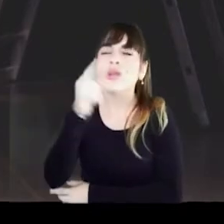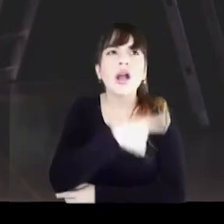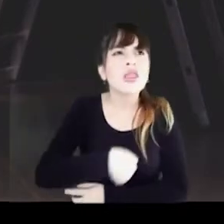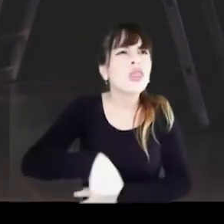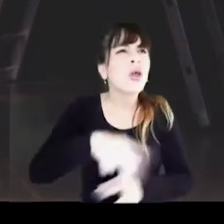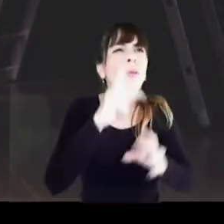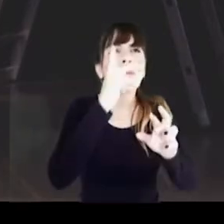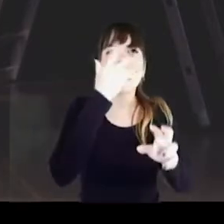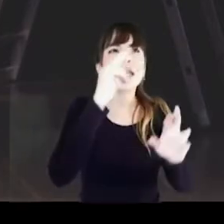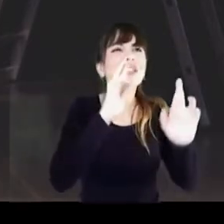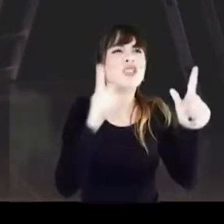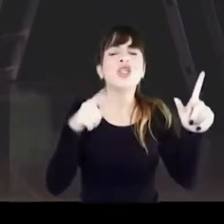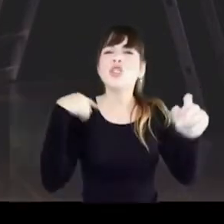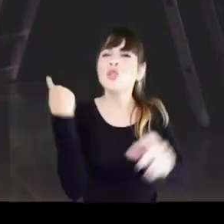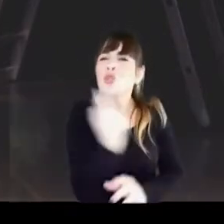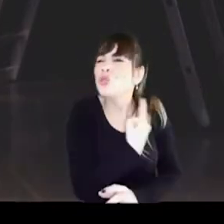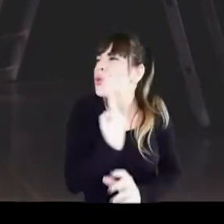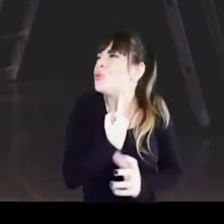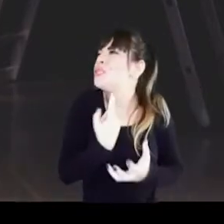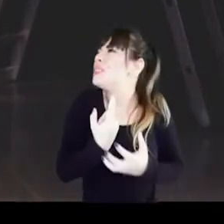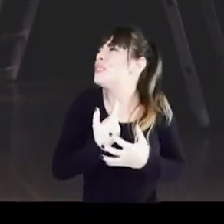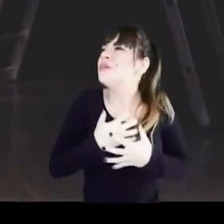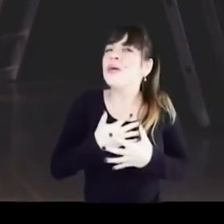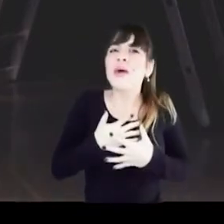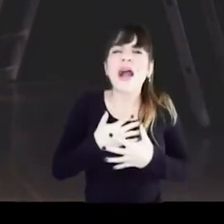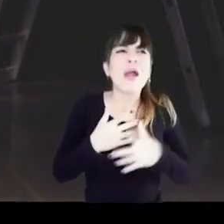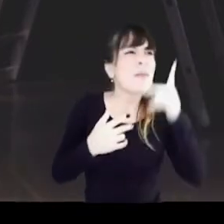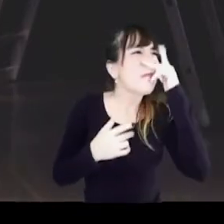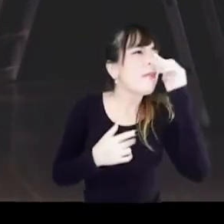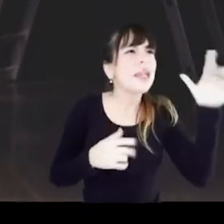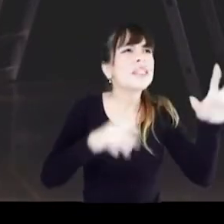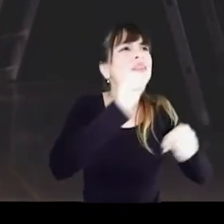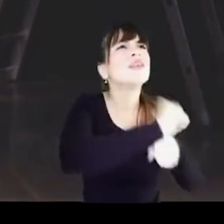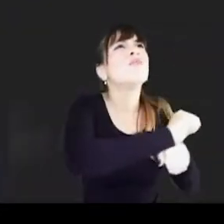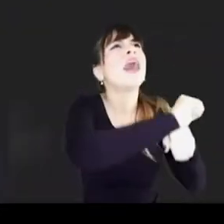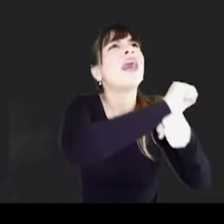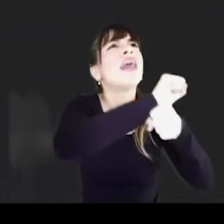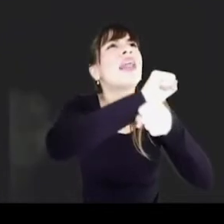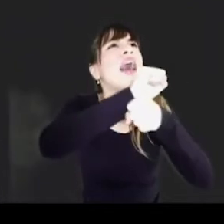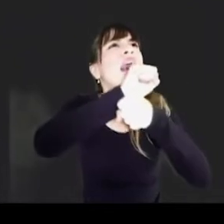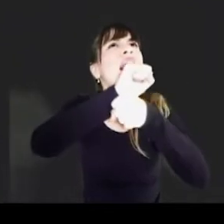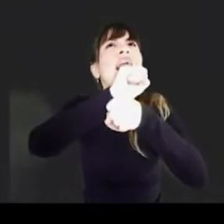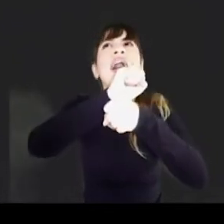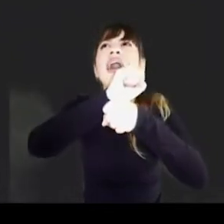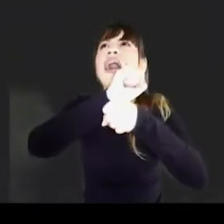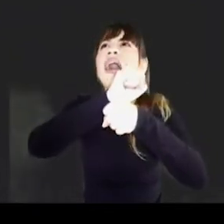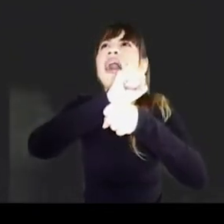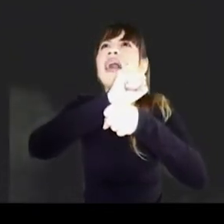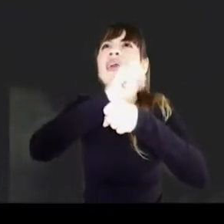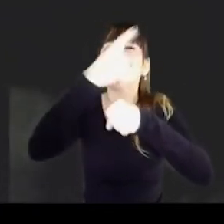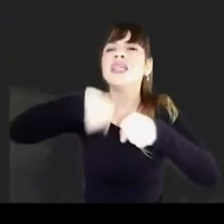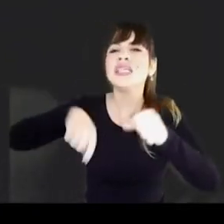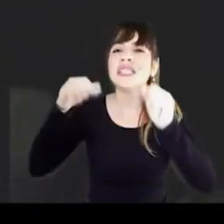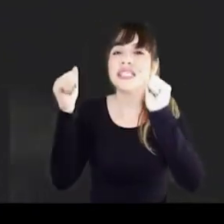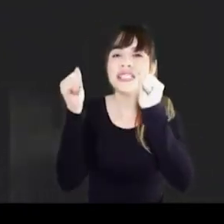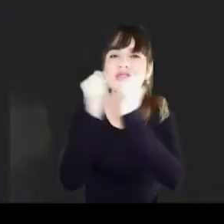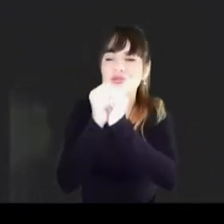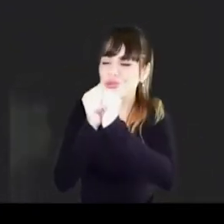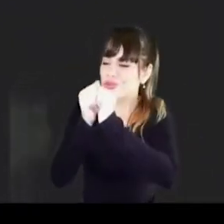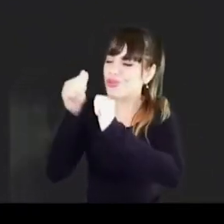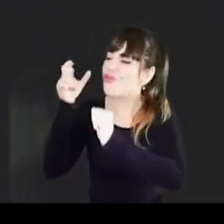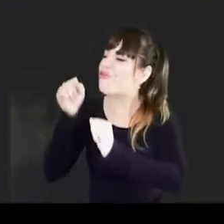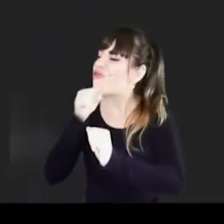do sítio era de uma imensidão e de uma solidão tão grande que parecia que o tempo parava de correr